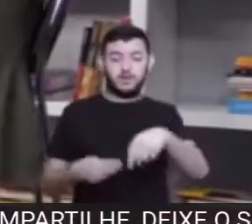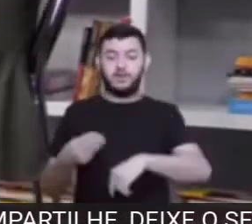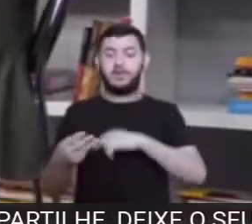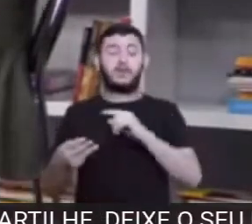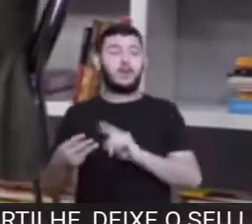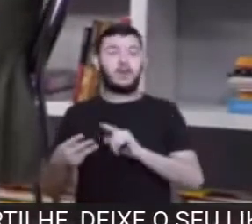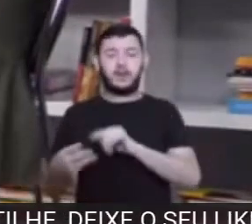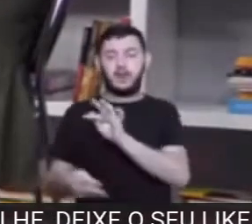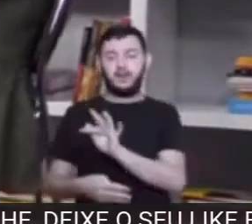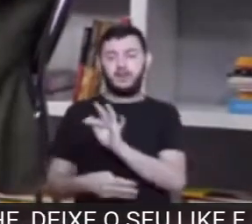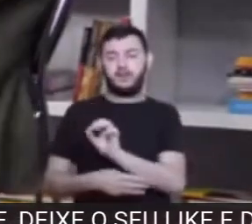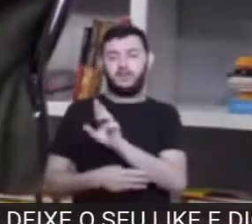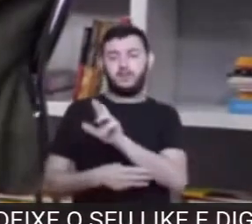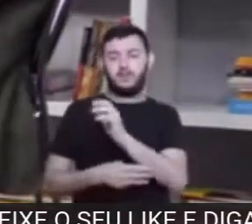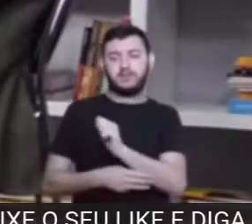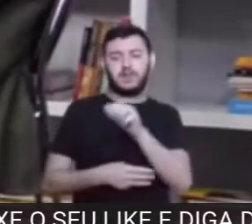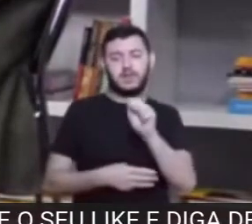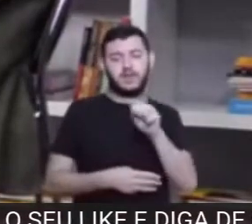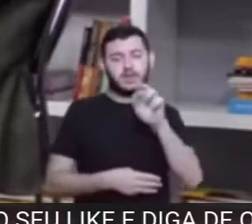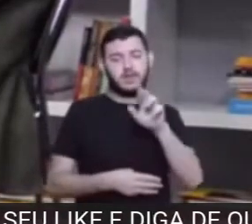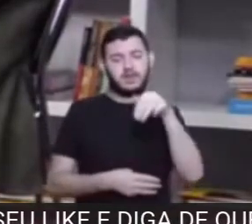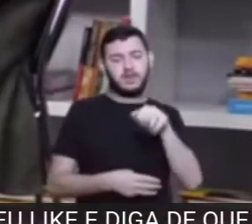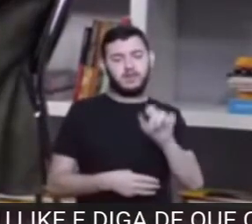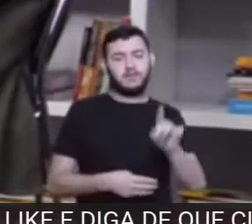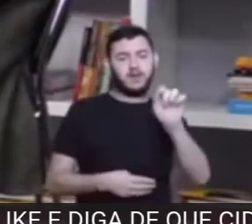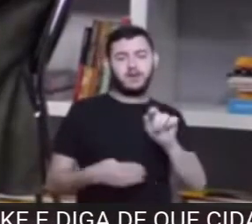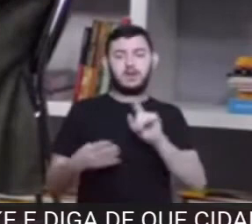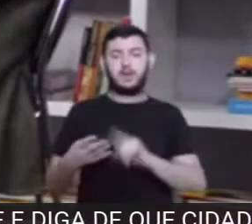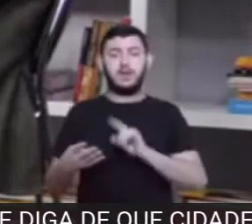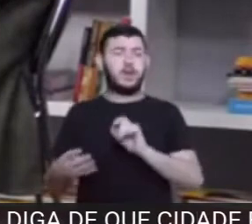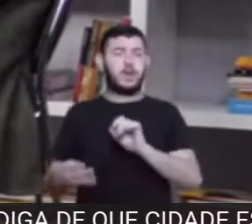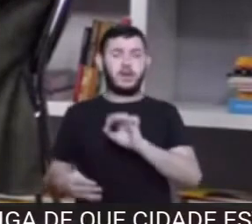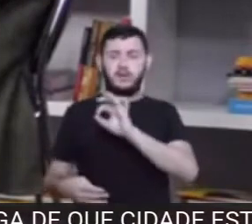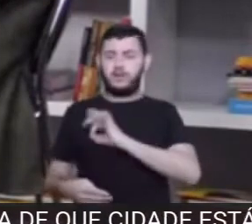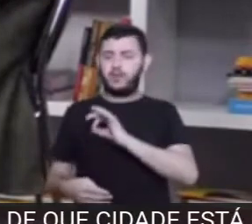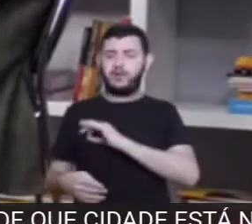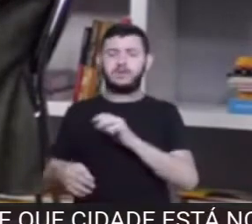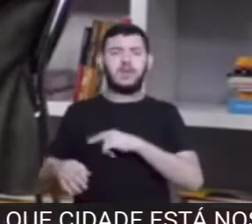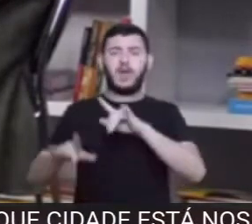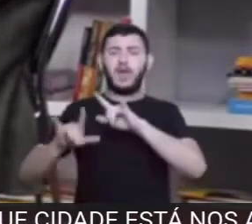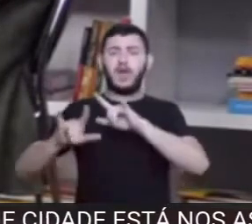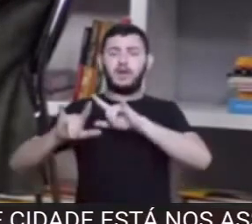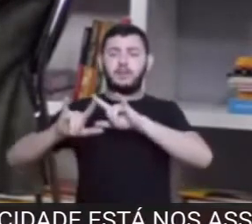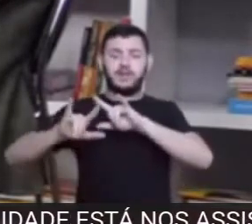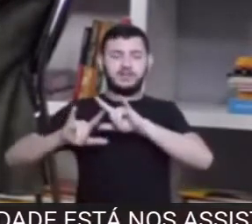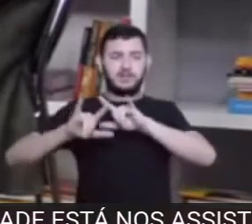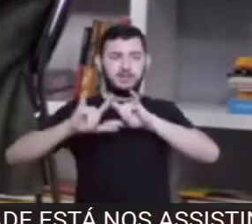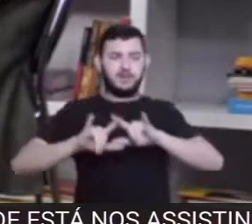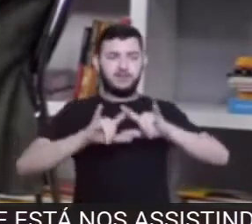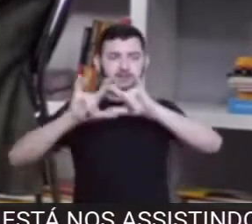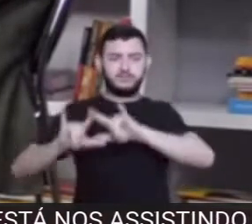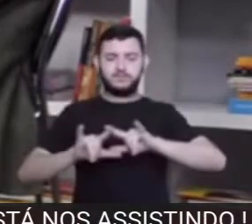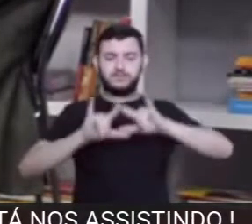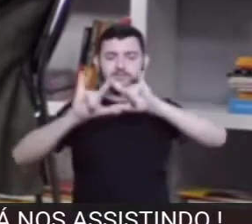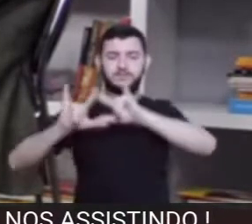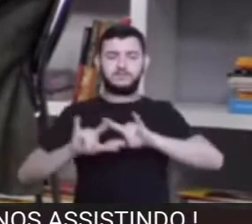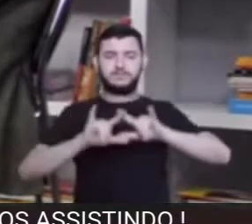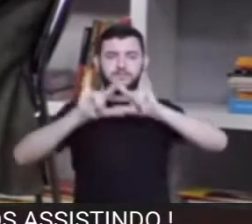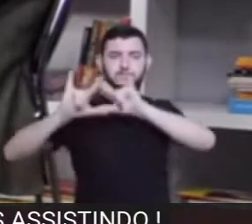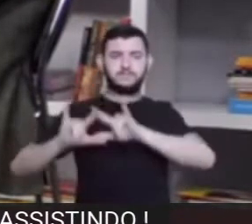Polícia Federal, ele tem um público nos milicianos, sabe? Nos clubes de